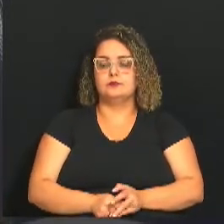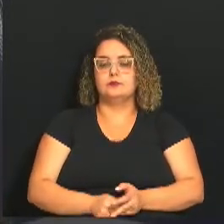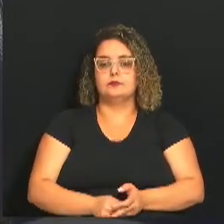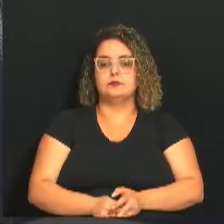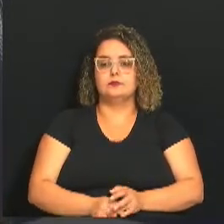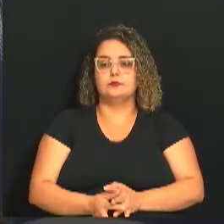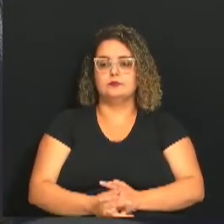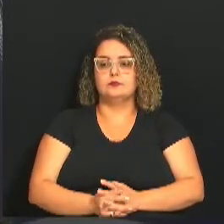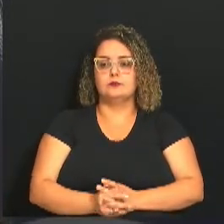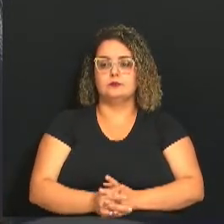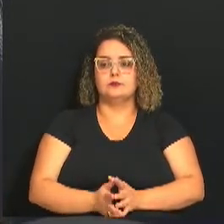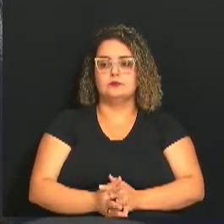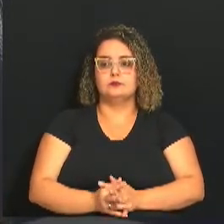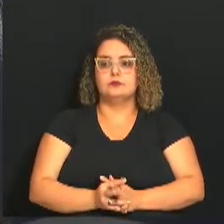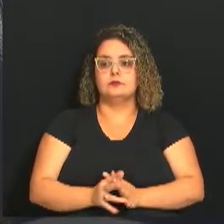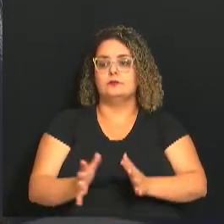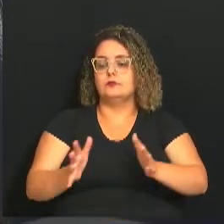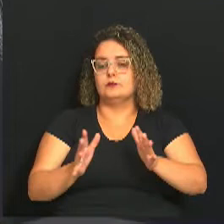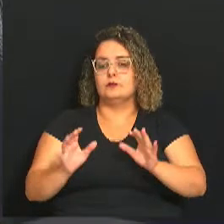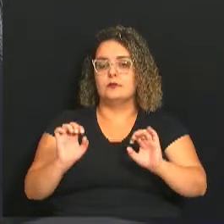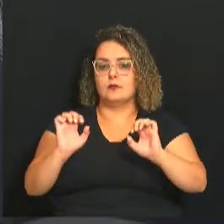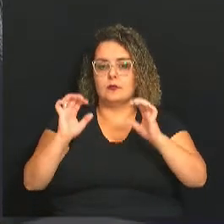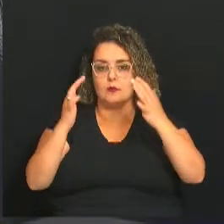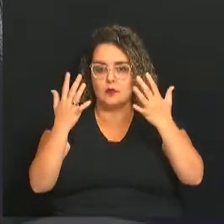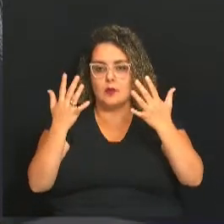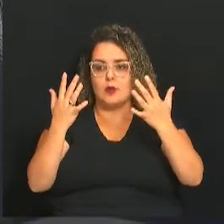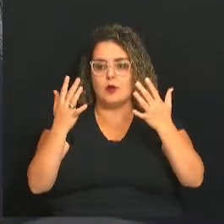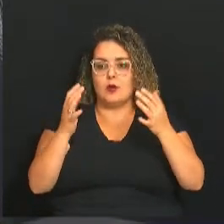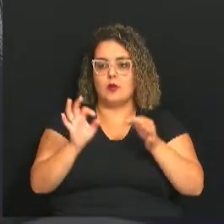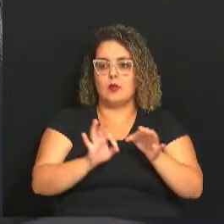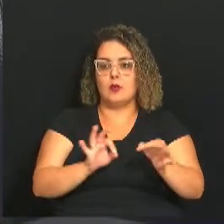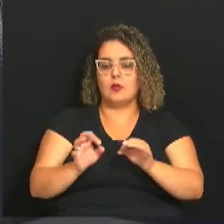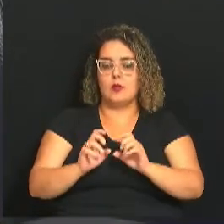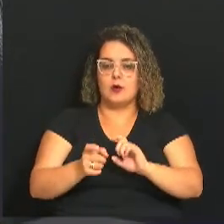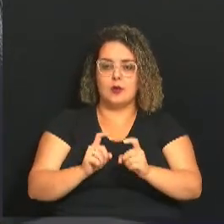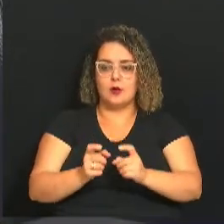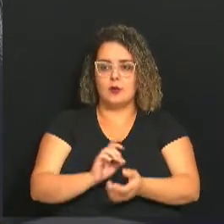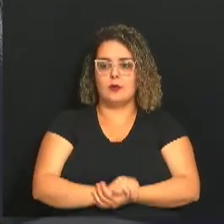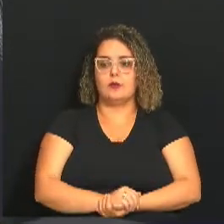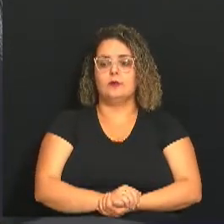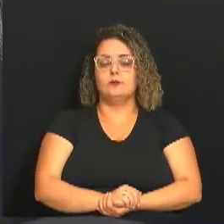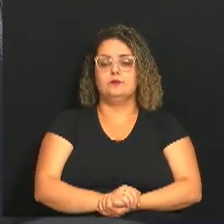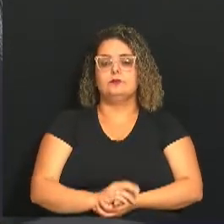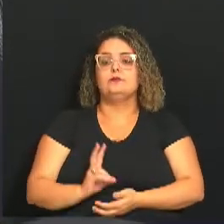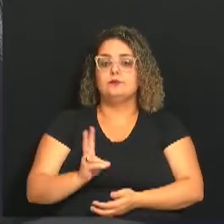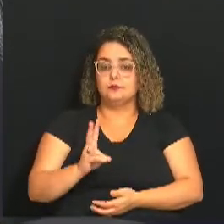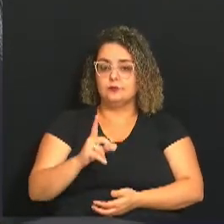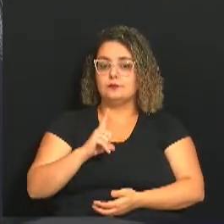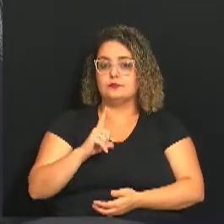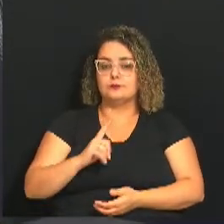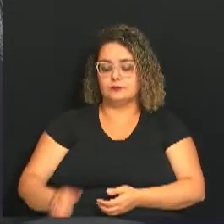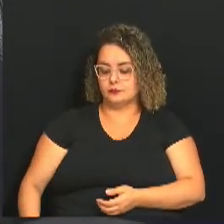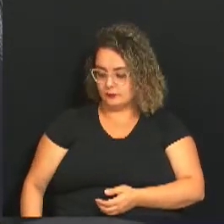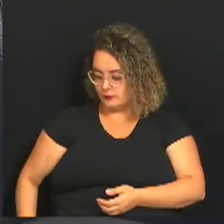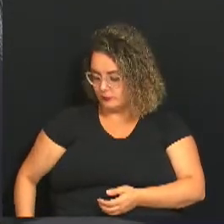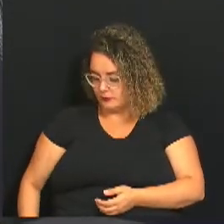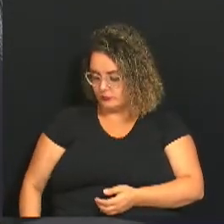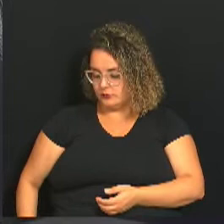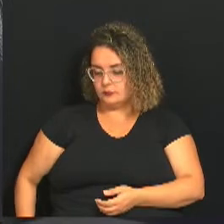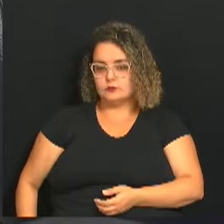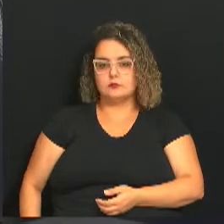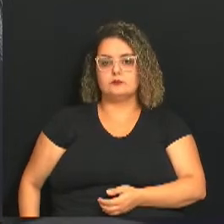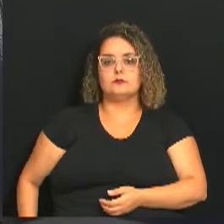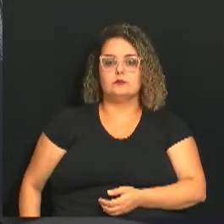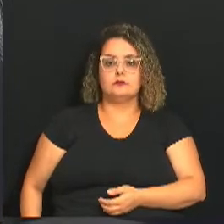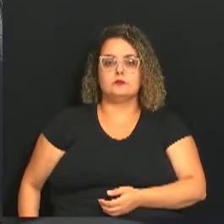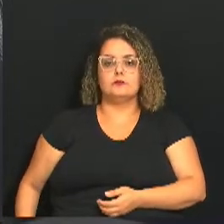estamos organizando aqui, enfim, as reuniões, sempre trazer alguém do poder público